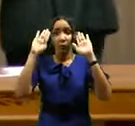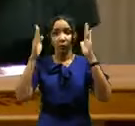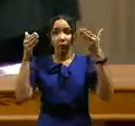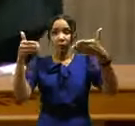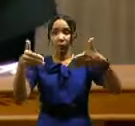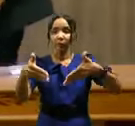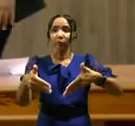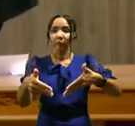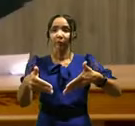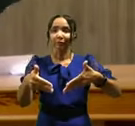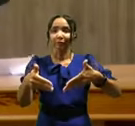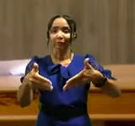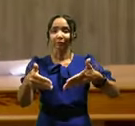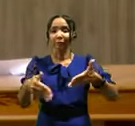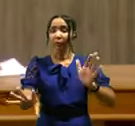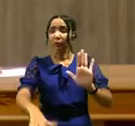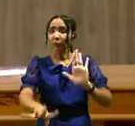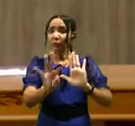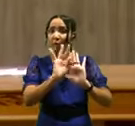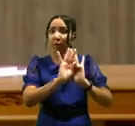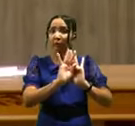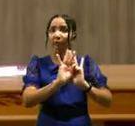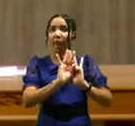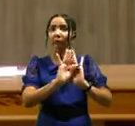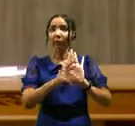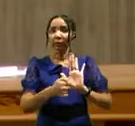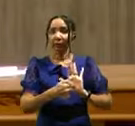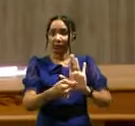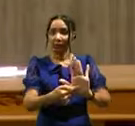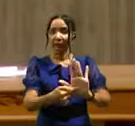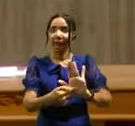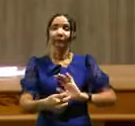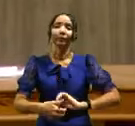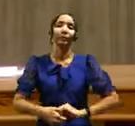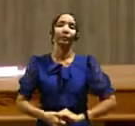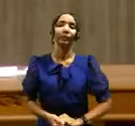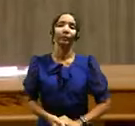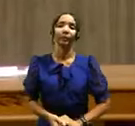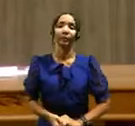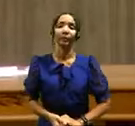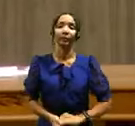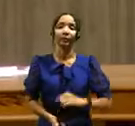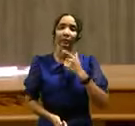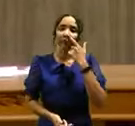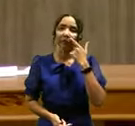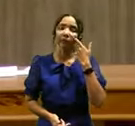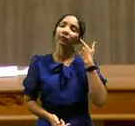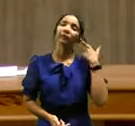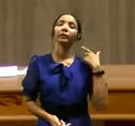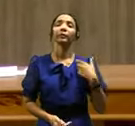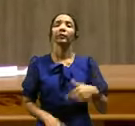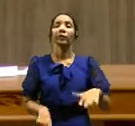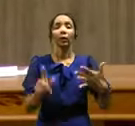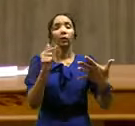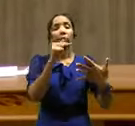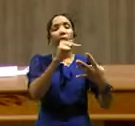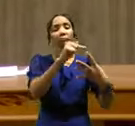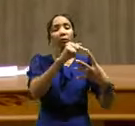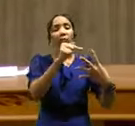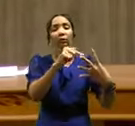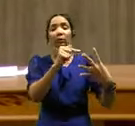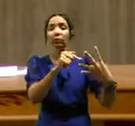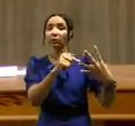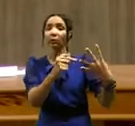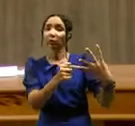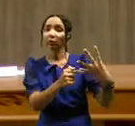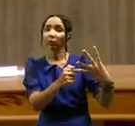bíblica que o texto está mostrando para nós ela vai mostrar quatro condições do coração humano